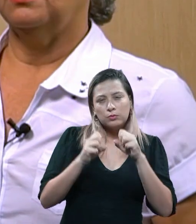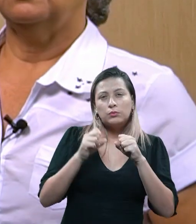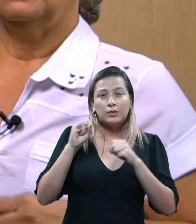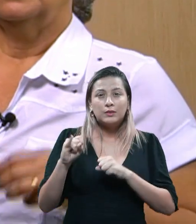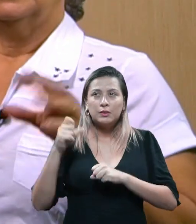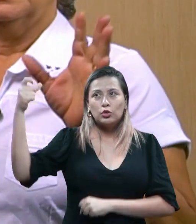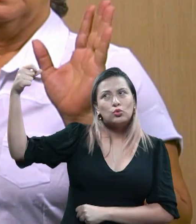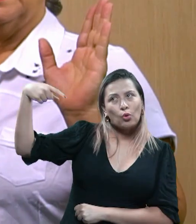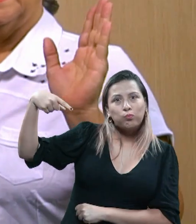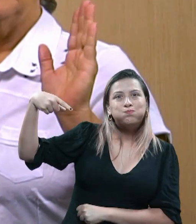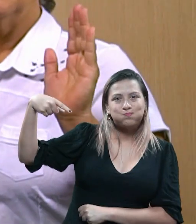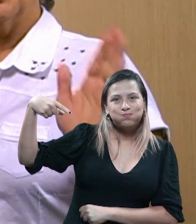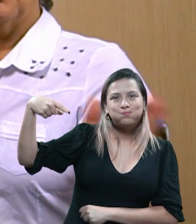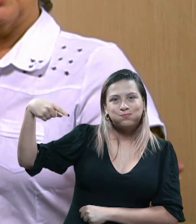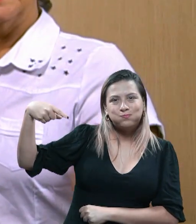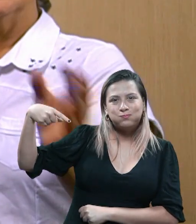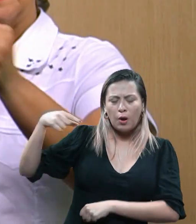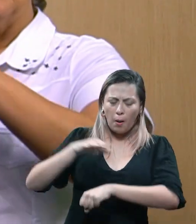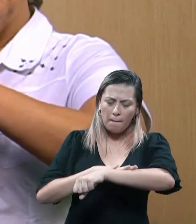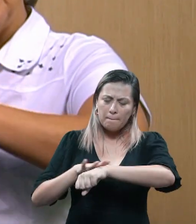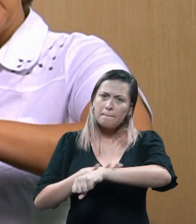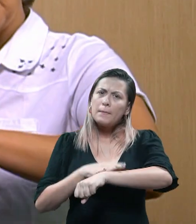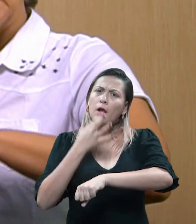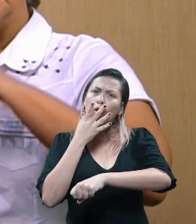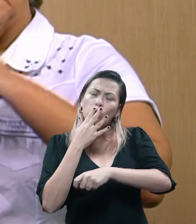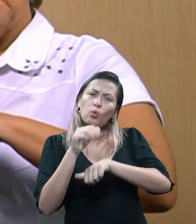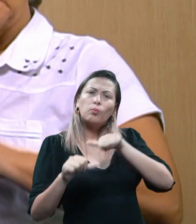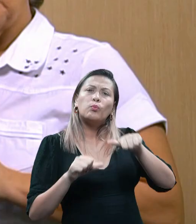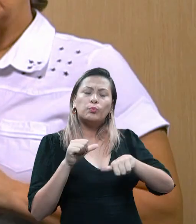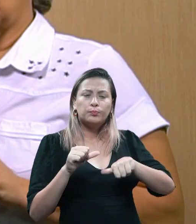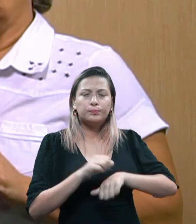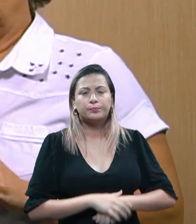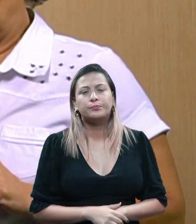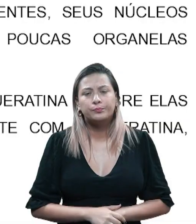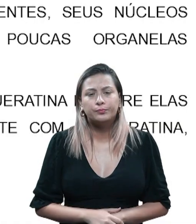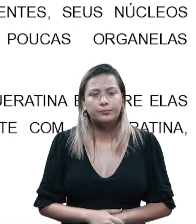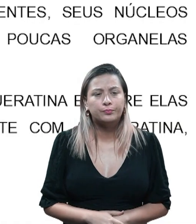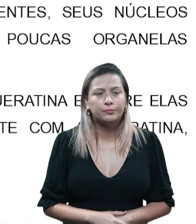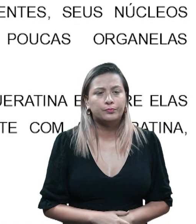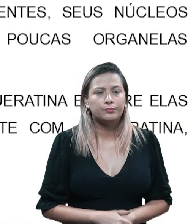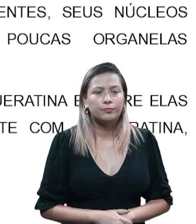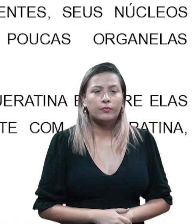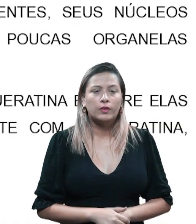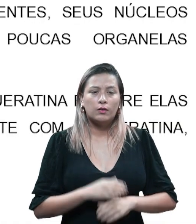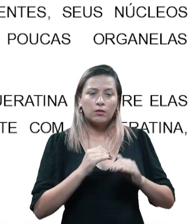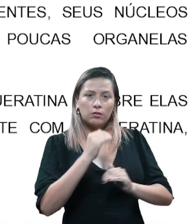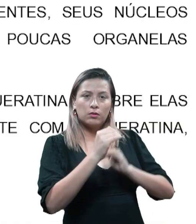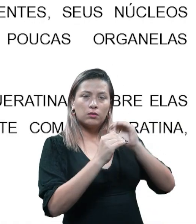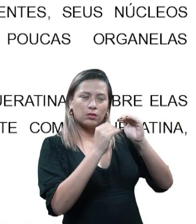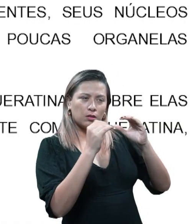sol. Eles estão localizados bem na base, na camada basal. Uma quinta